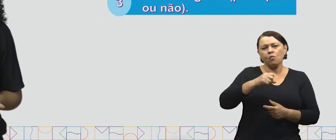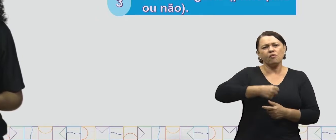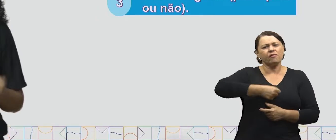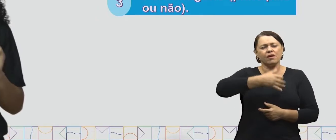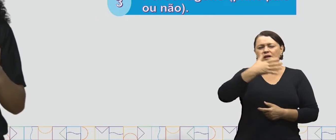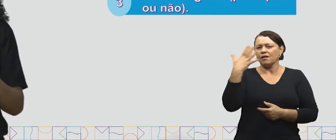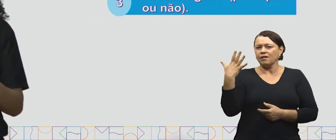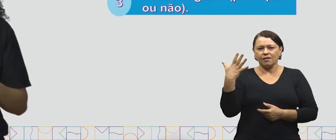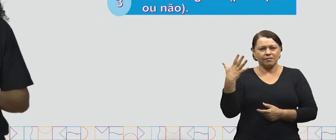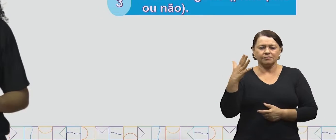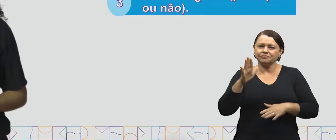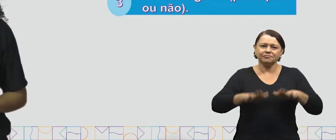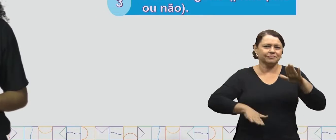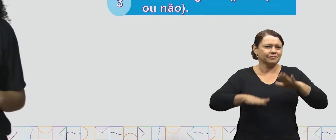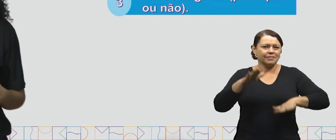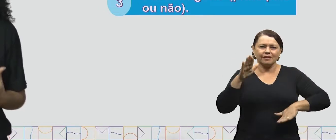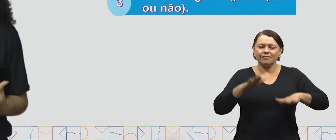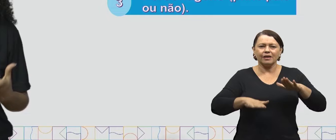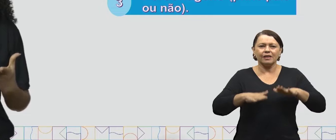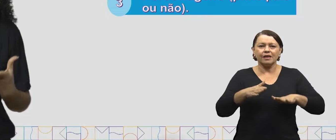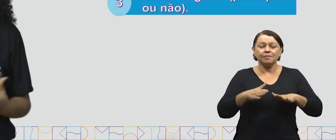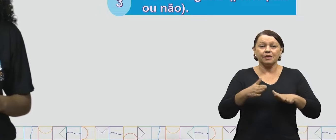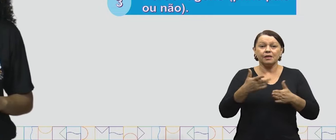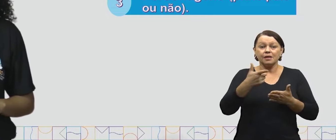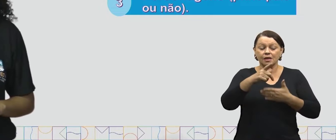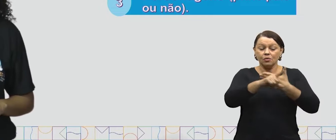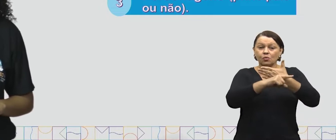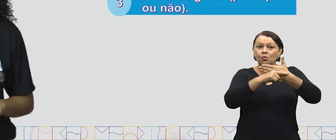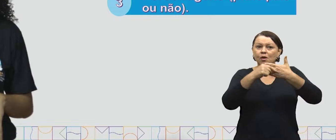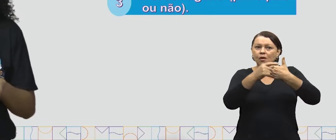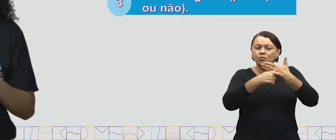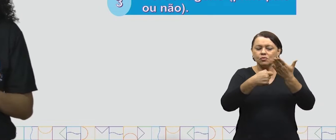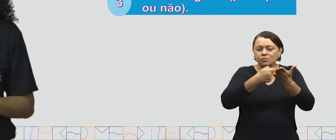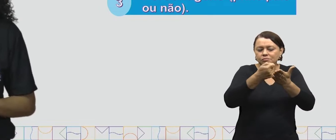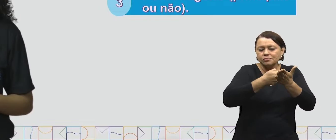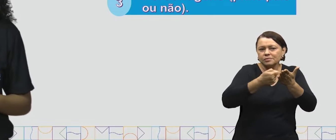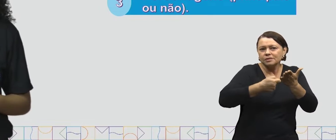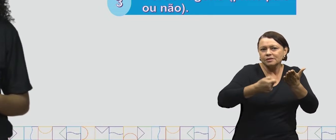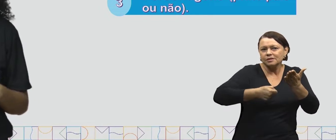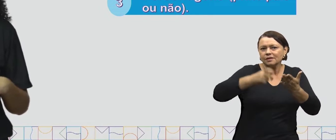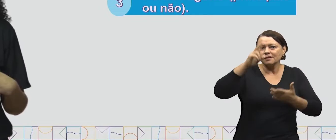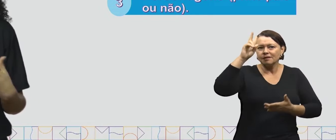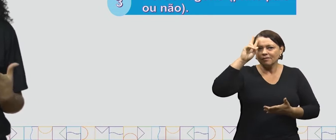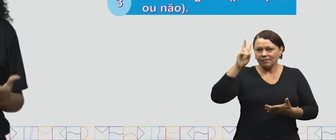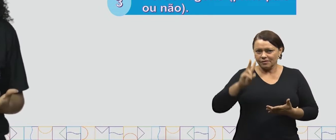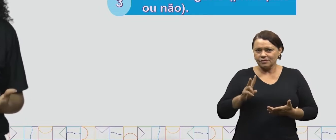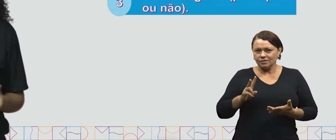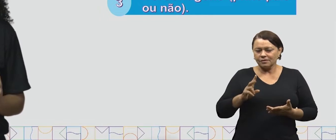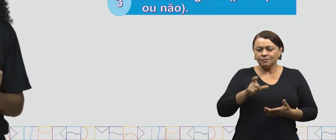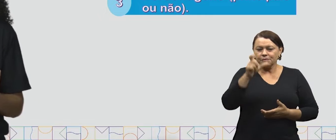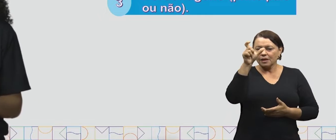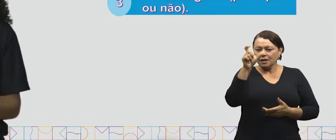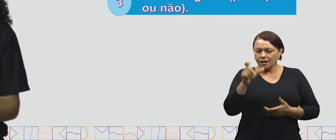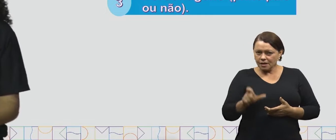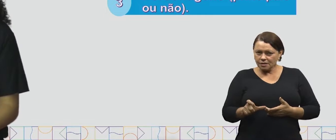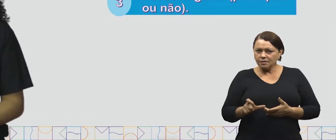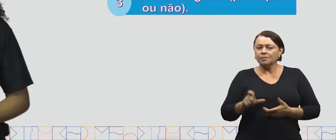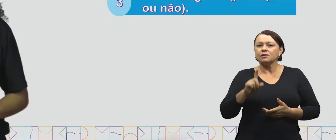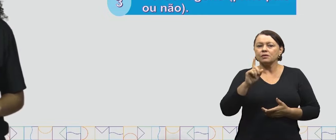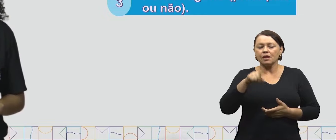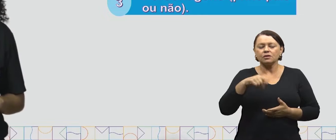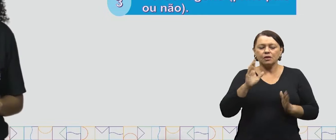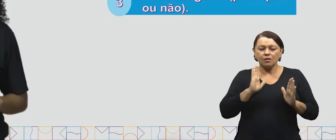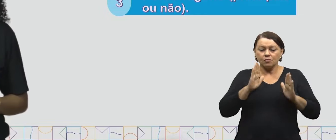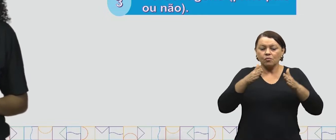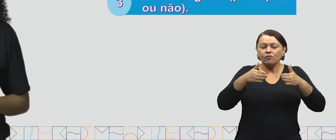de uma. Isso dependerá de quem escrever a história. Essa personagem ou personagens serão o centro